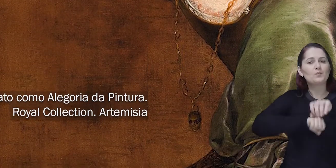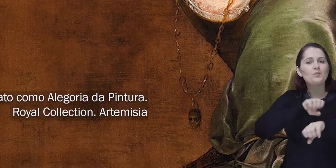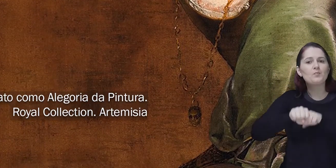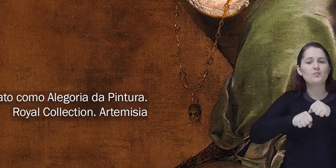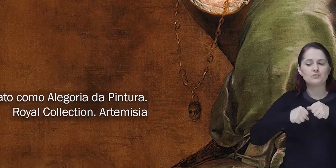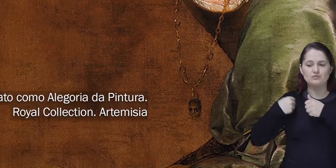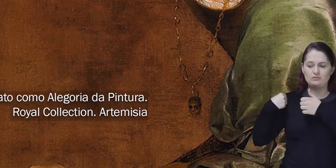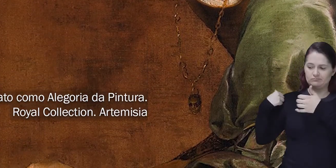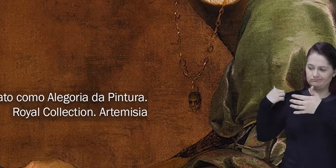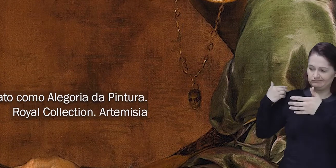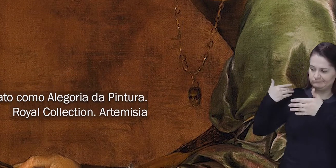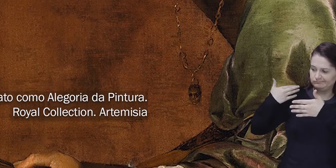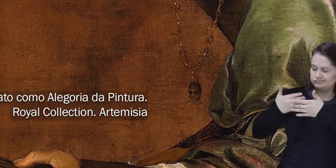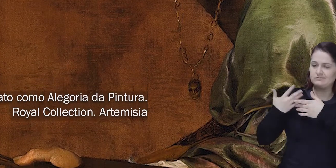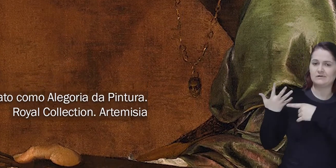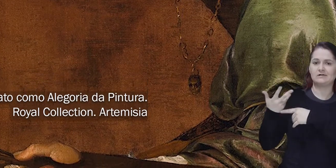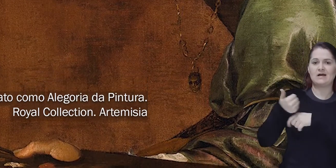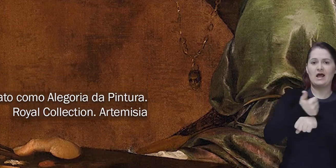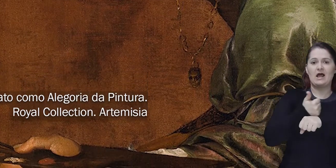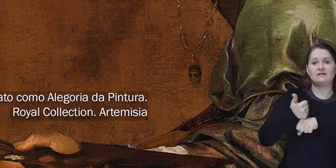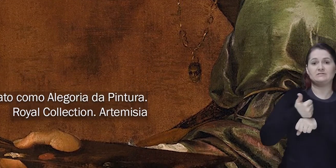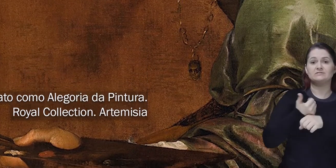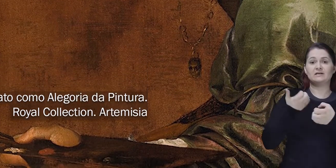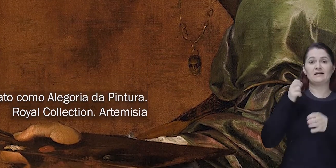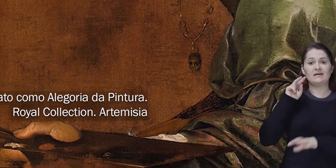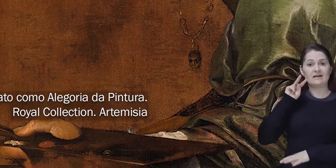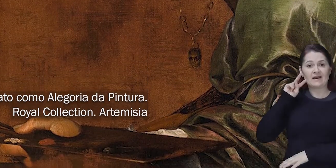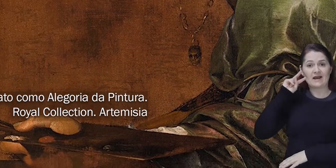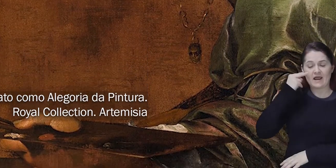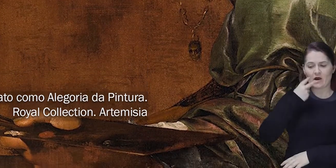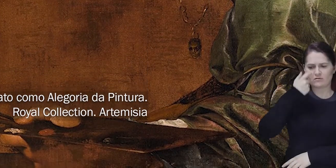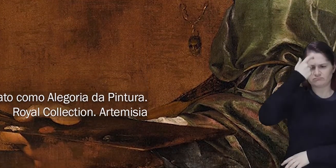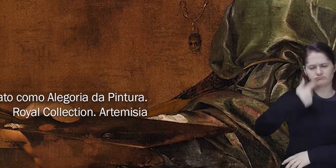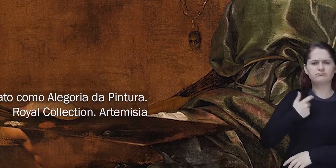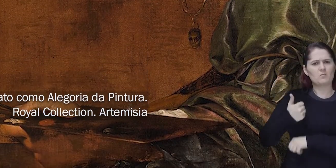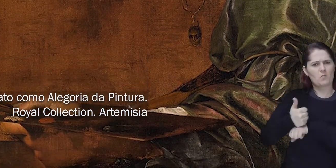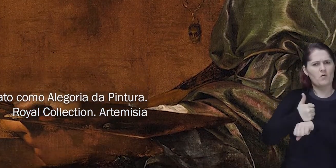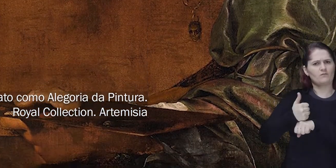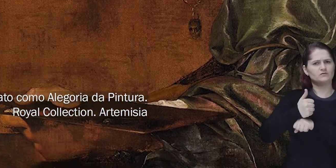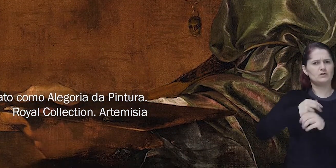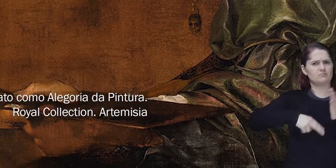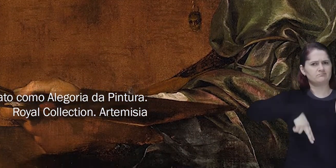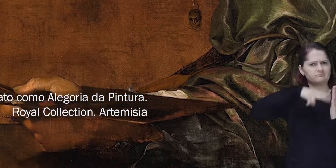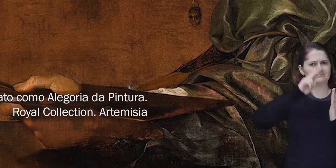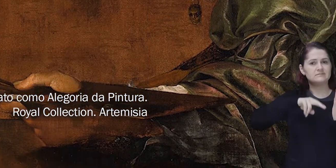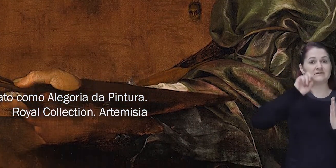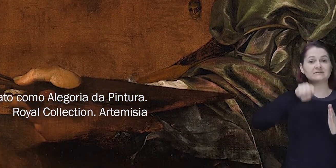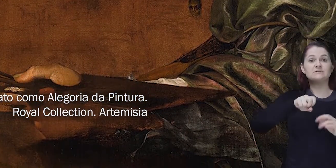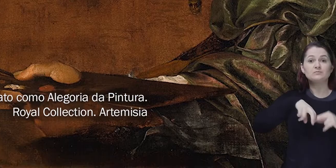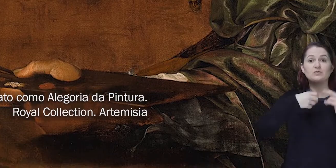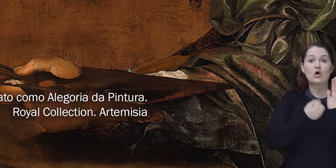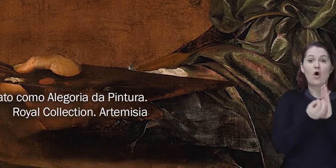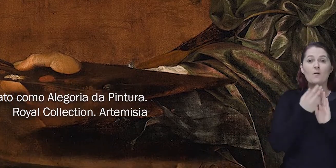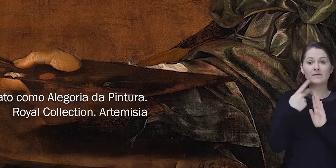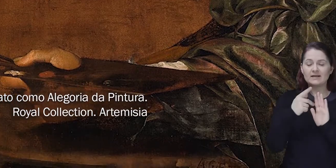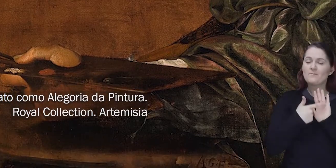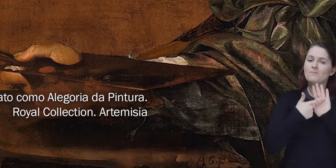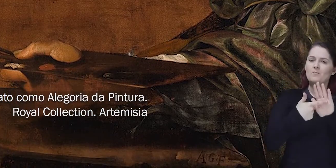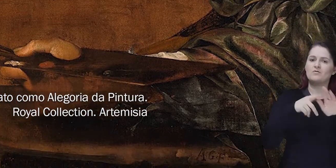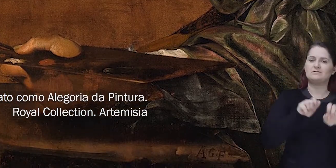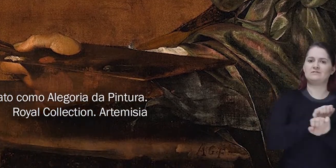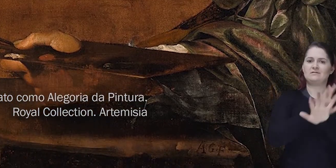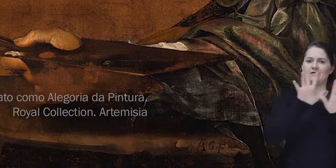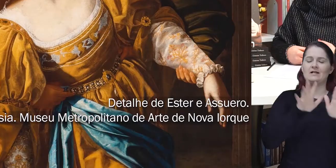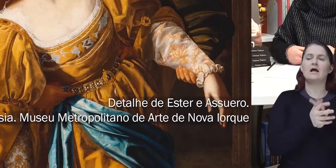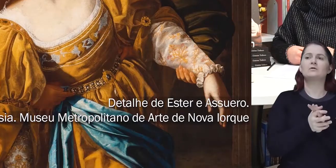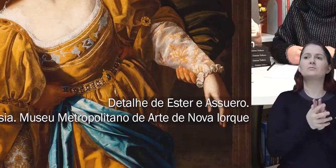ela buscou muito na sua trajetória enquanto artista foi ser reconhecida enquanto pintora, né? E a obra dela traz isso. A